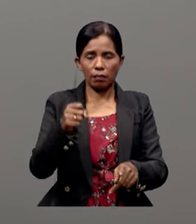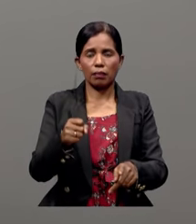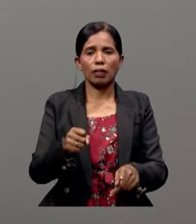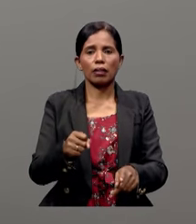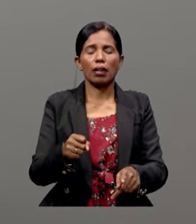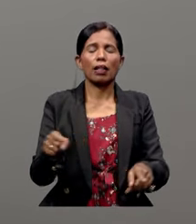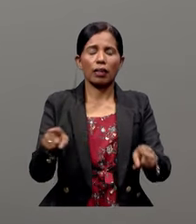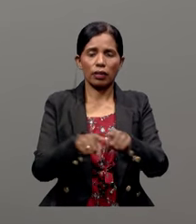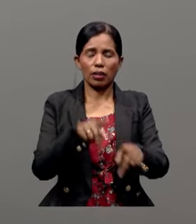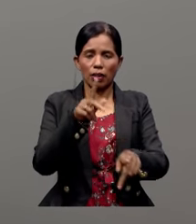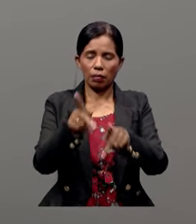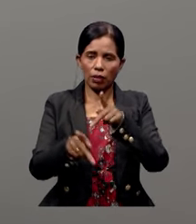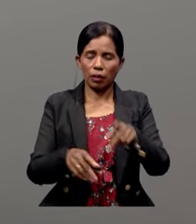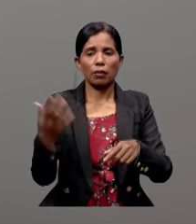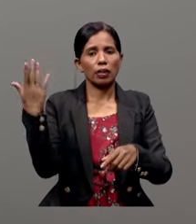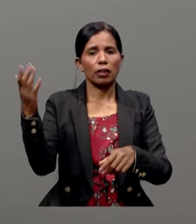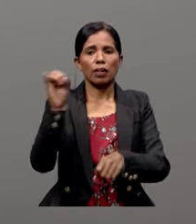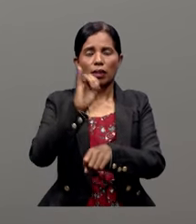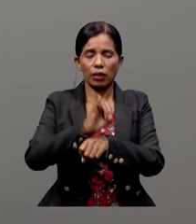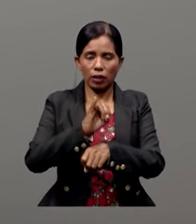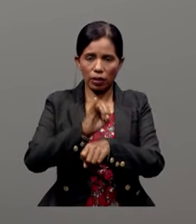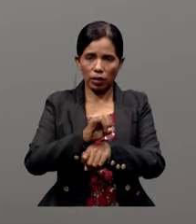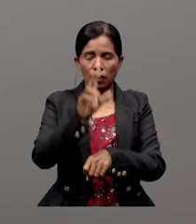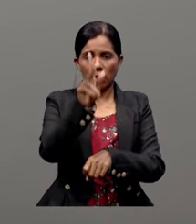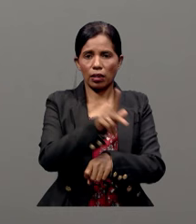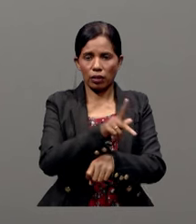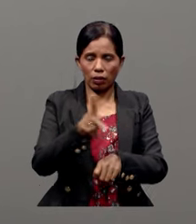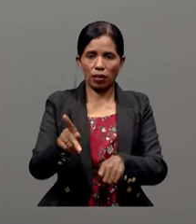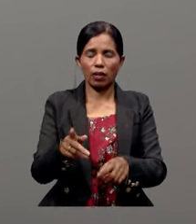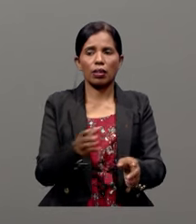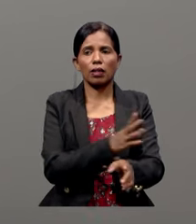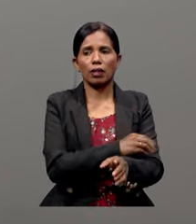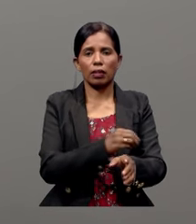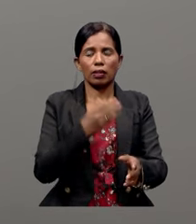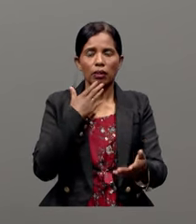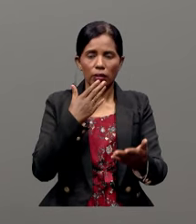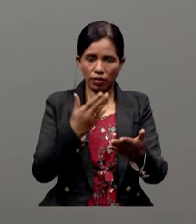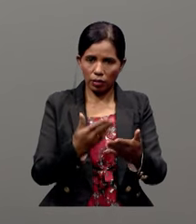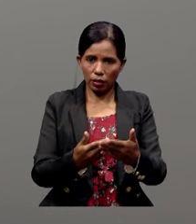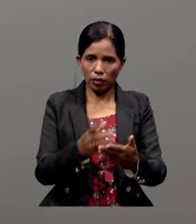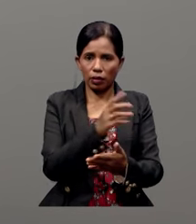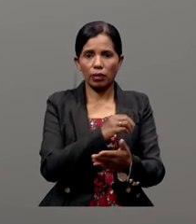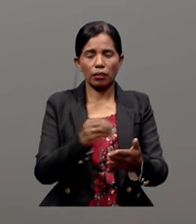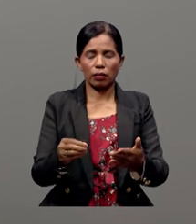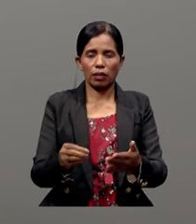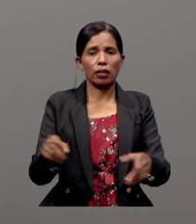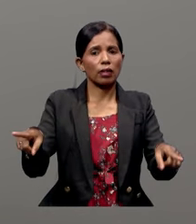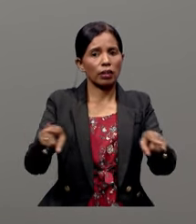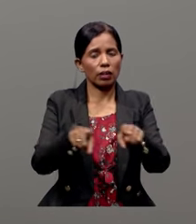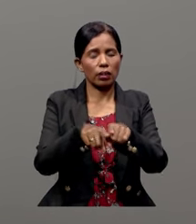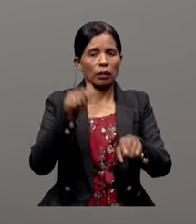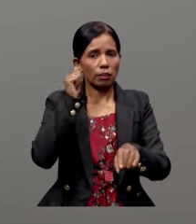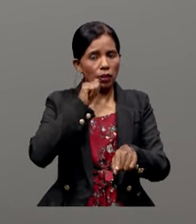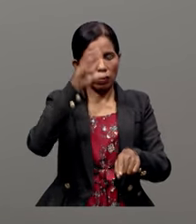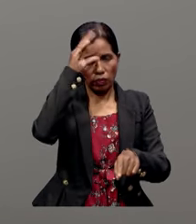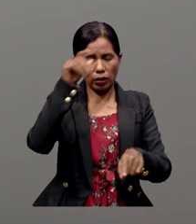que moram juntas de uma forma também afetiva e são do mesmo sexo, para